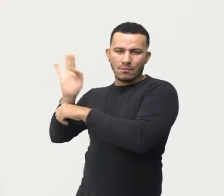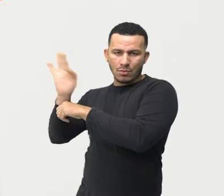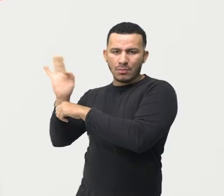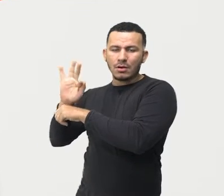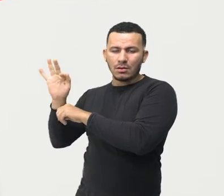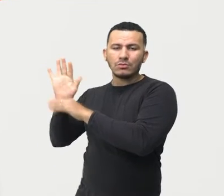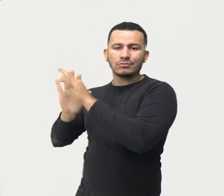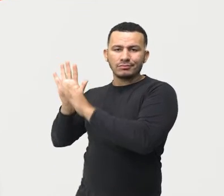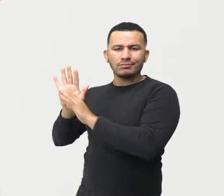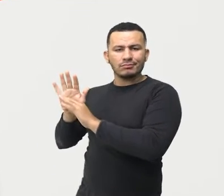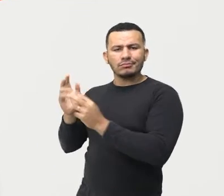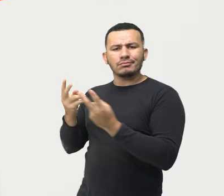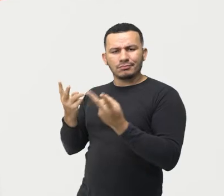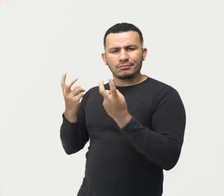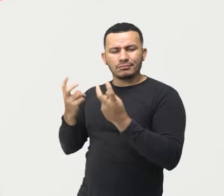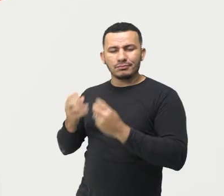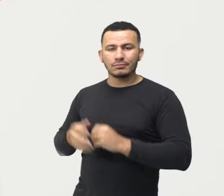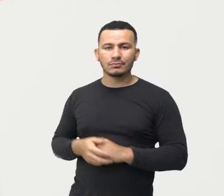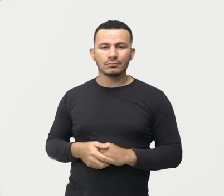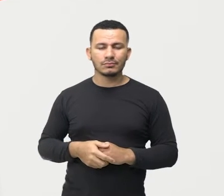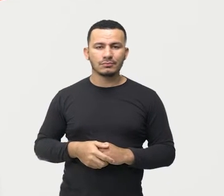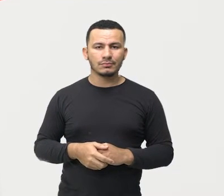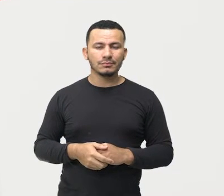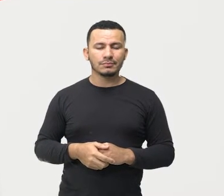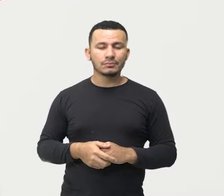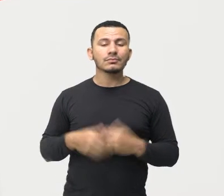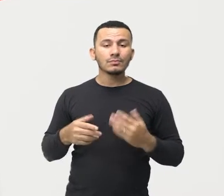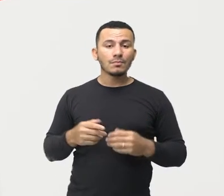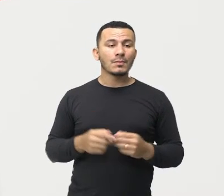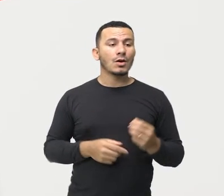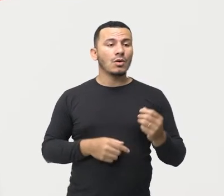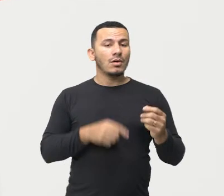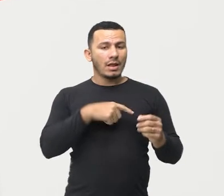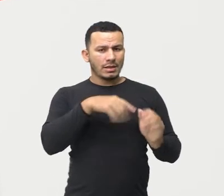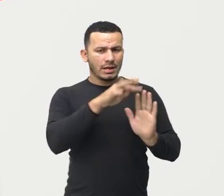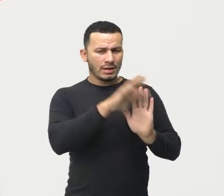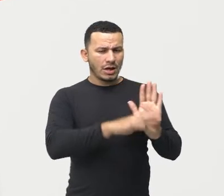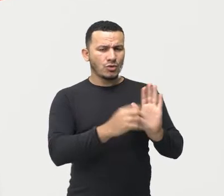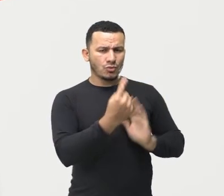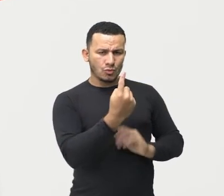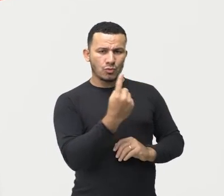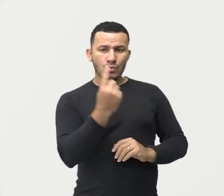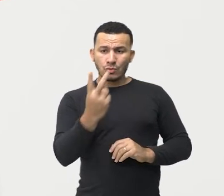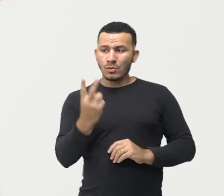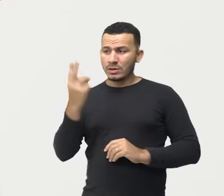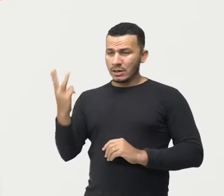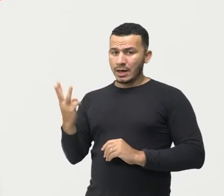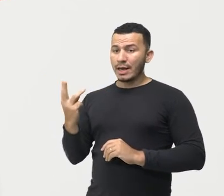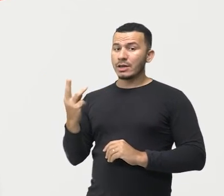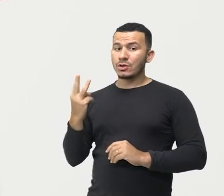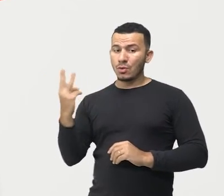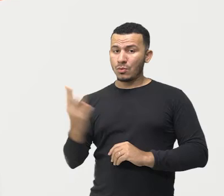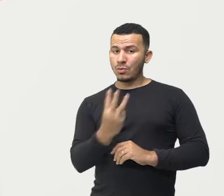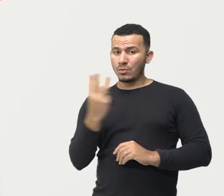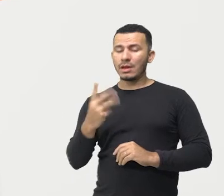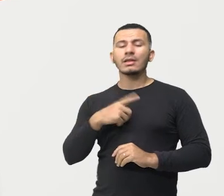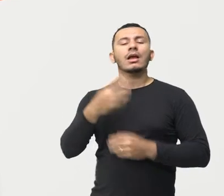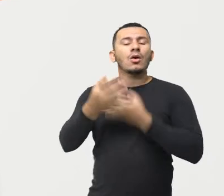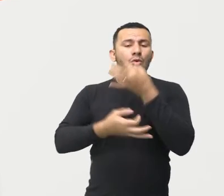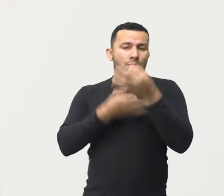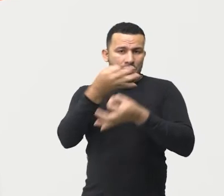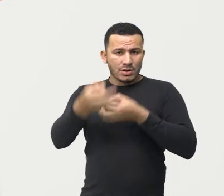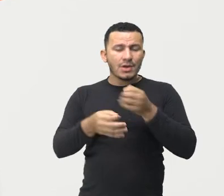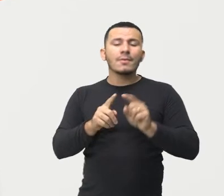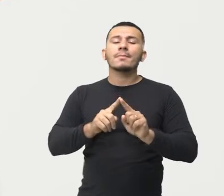seu texto, diferente. De novo, nas 3 situações eu tenho emissões de opinião. Porém,